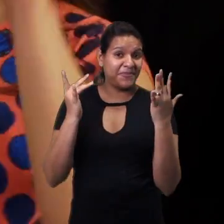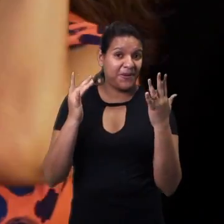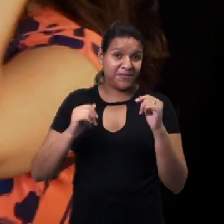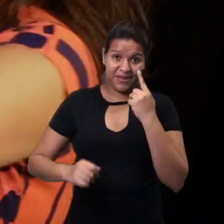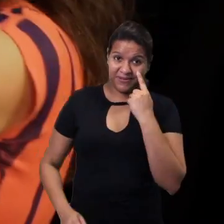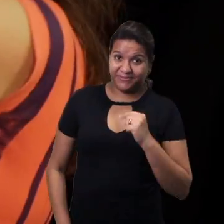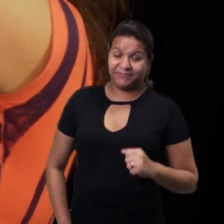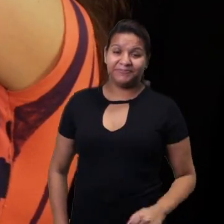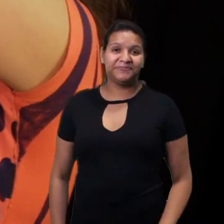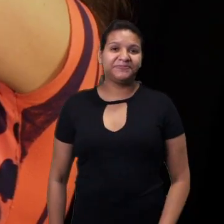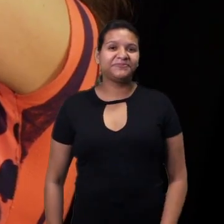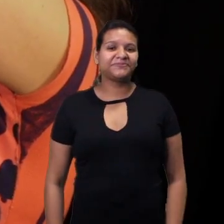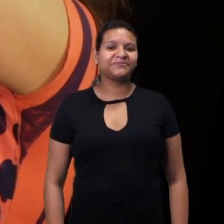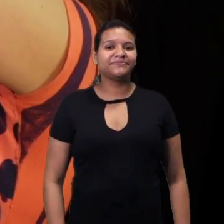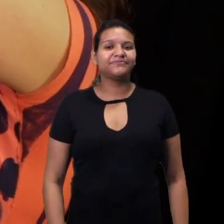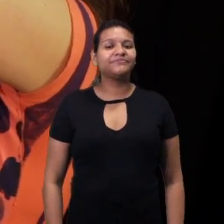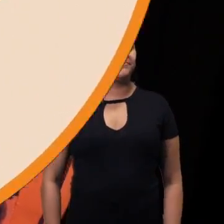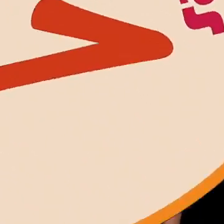palmas.